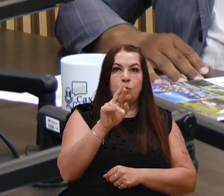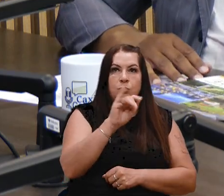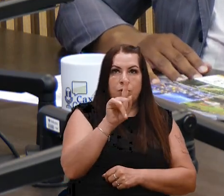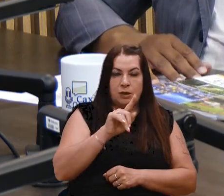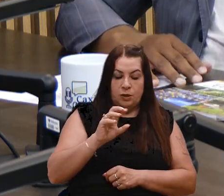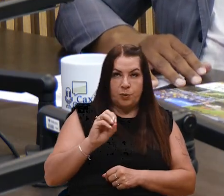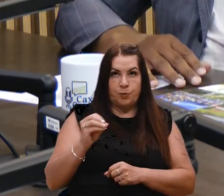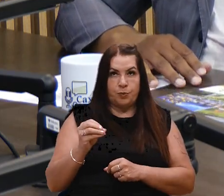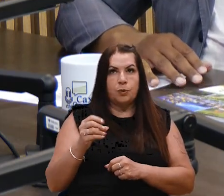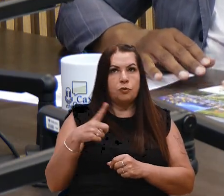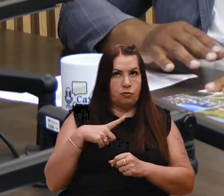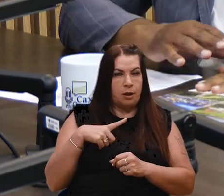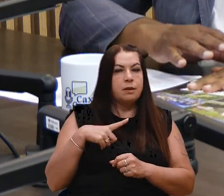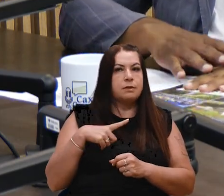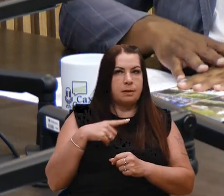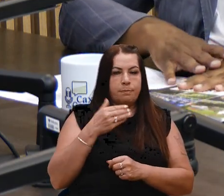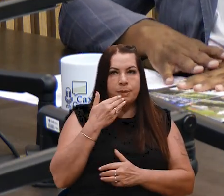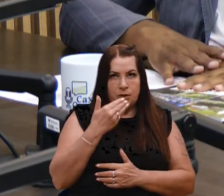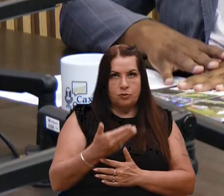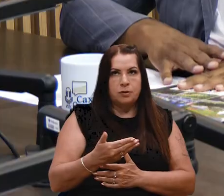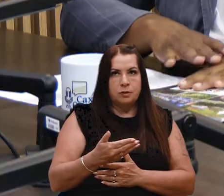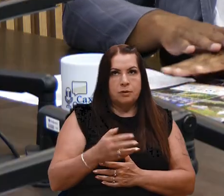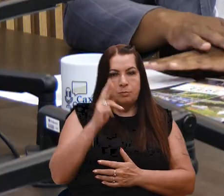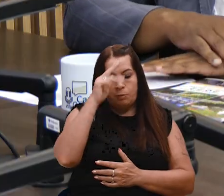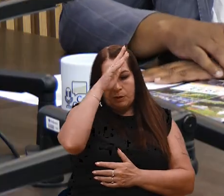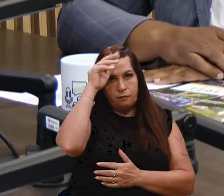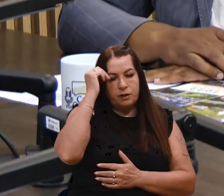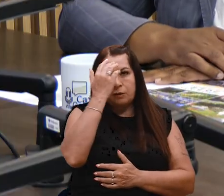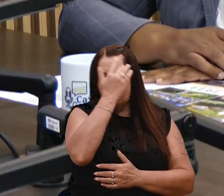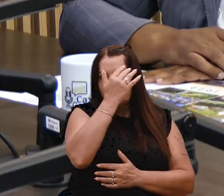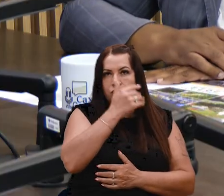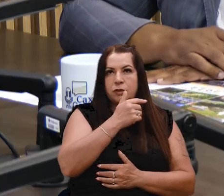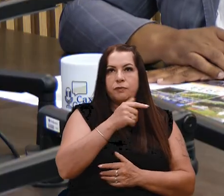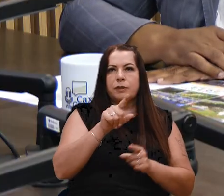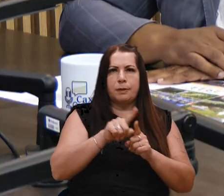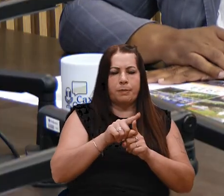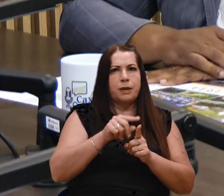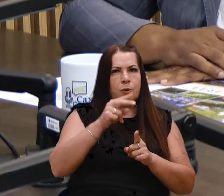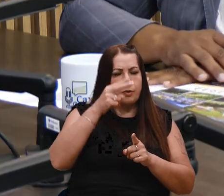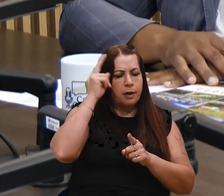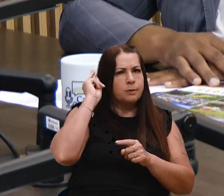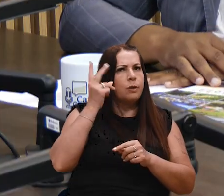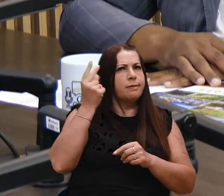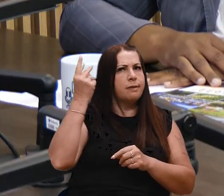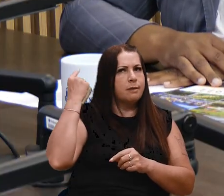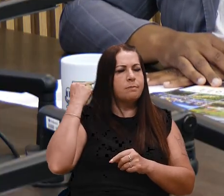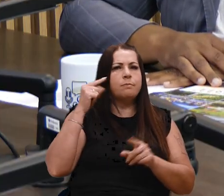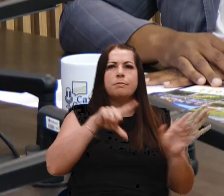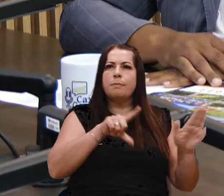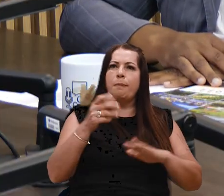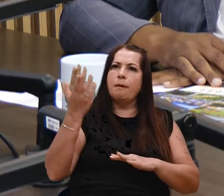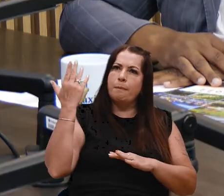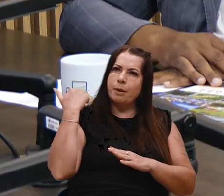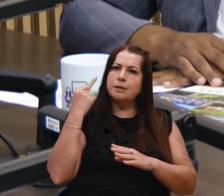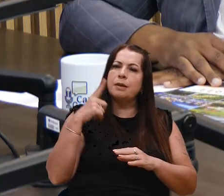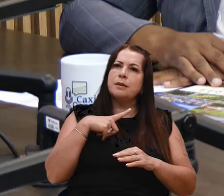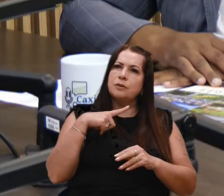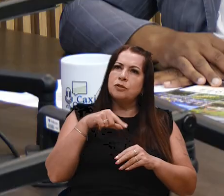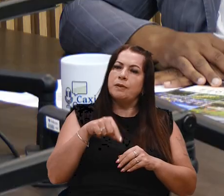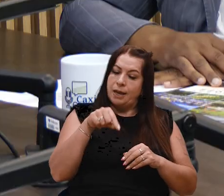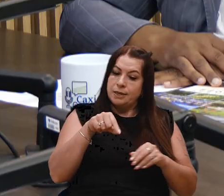E já está sendo solicitada pelo prefeito Adiló, pelo vice Nespo, há bastante tempo, mas a semana passada eu estive